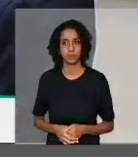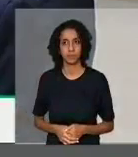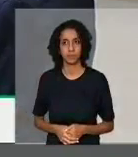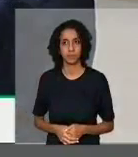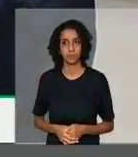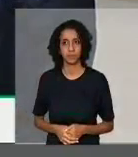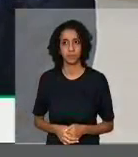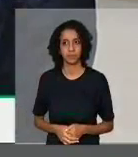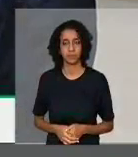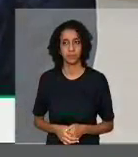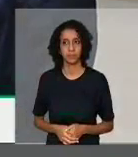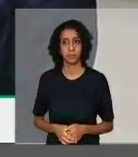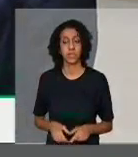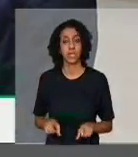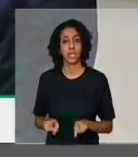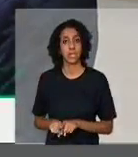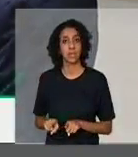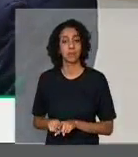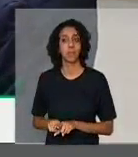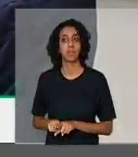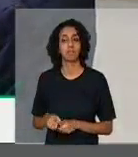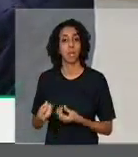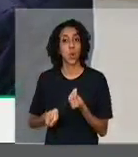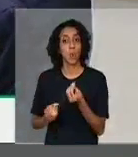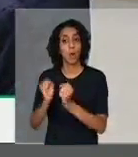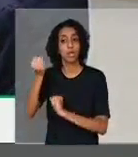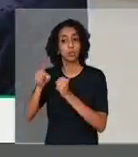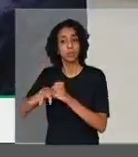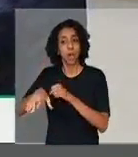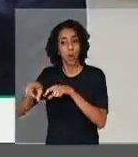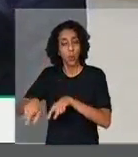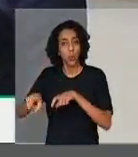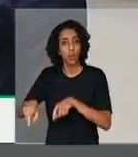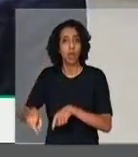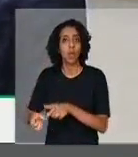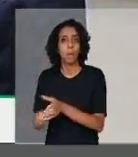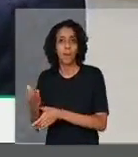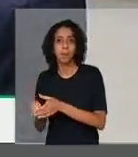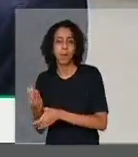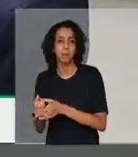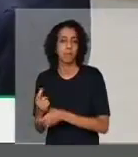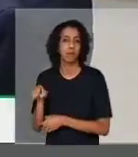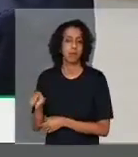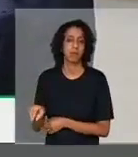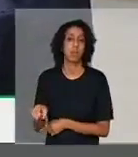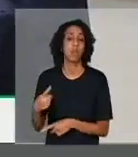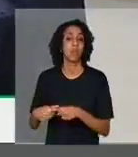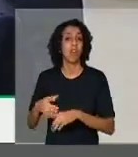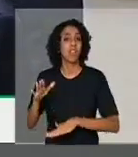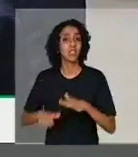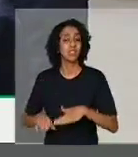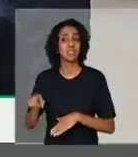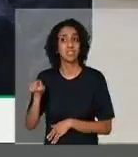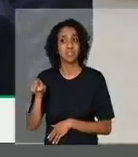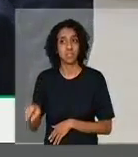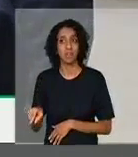e condição das agroindústrias produzirem e fazerem como tem feito hoje, que muitas e muitas vezes